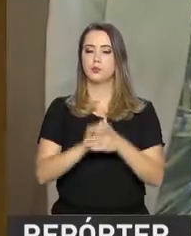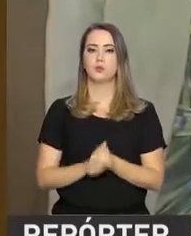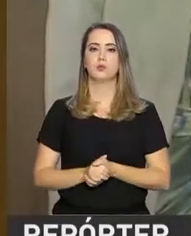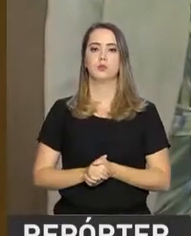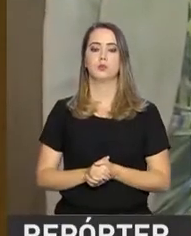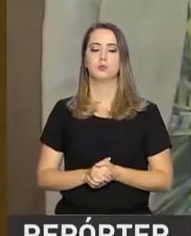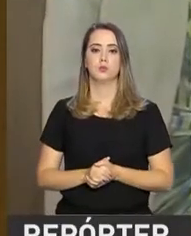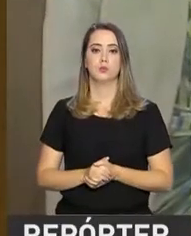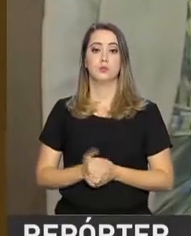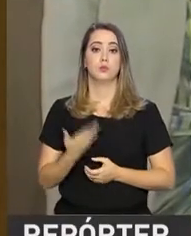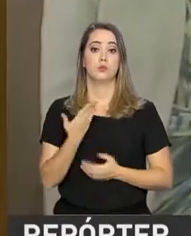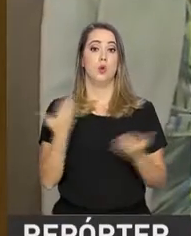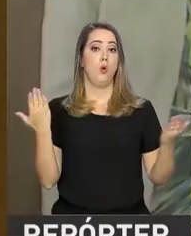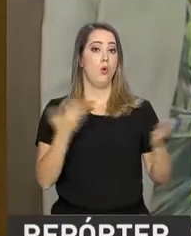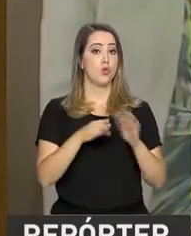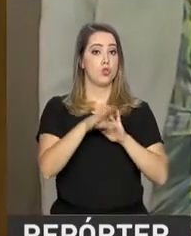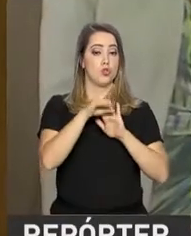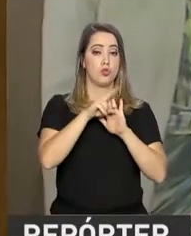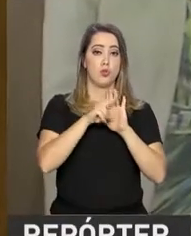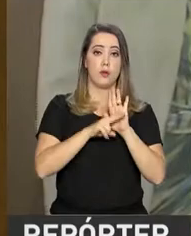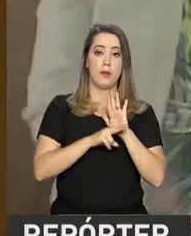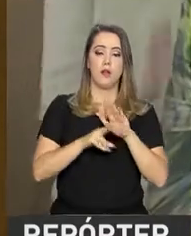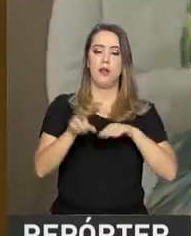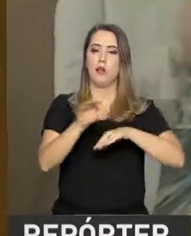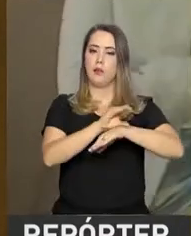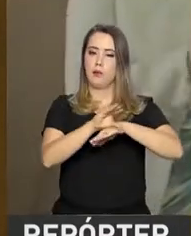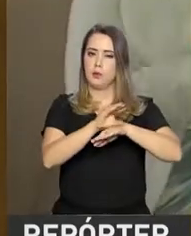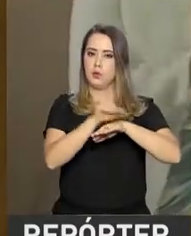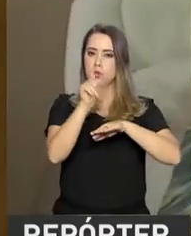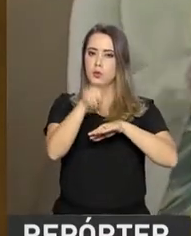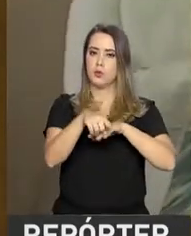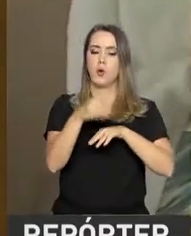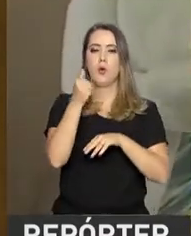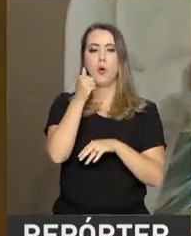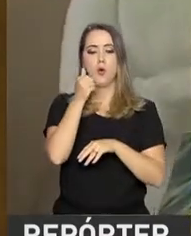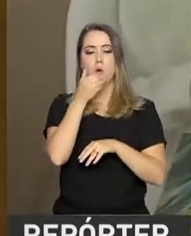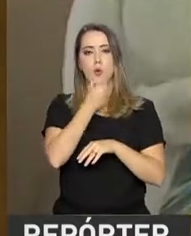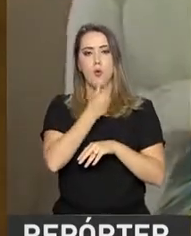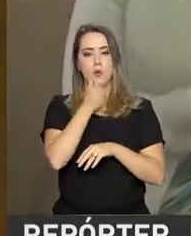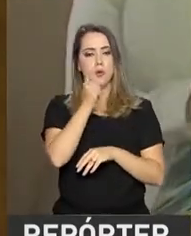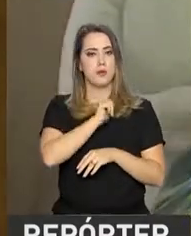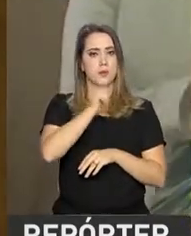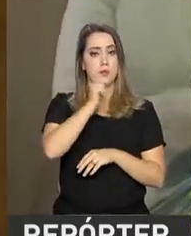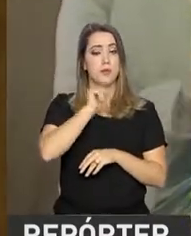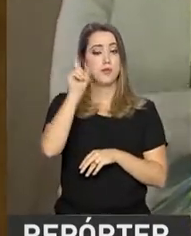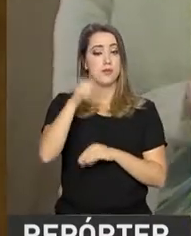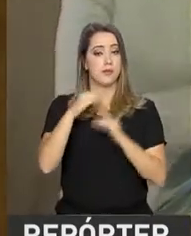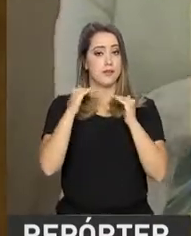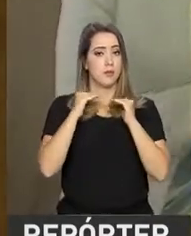homens e mulheres são iguais em direitos e deveres eu acho que o fato de vocês